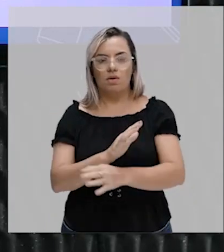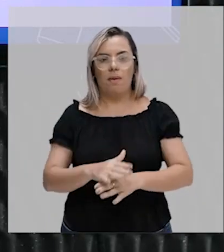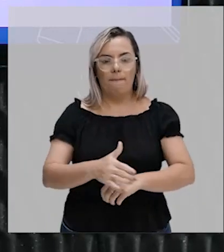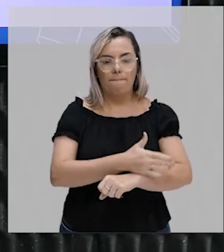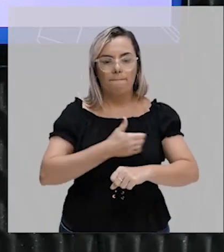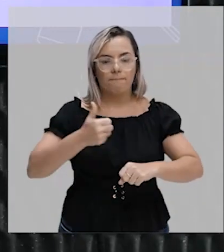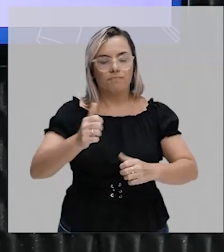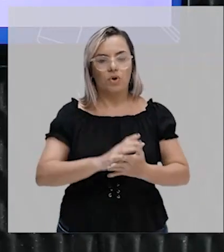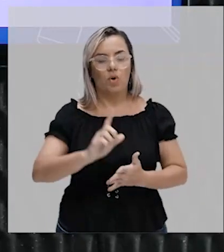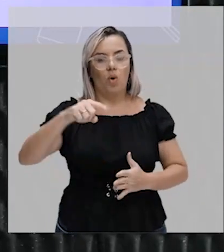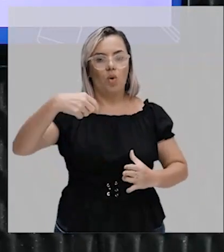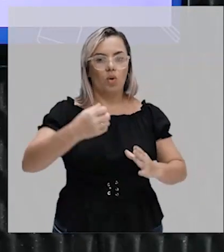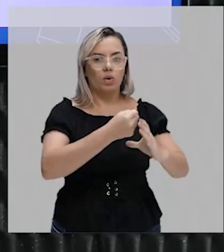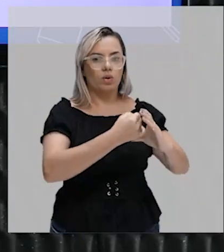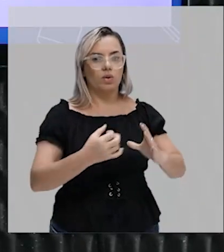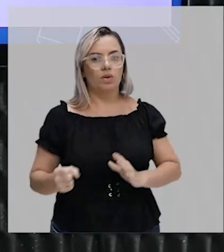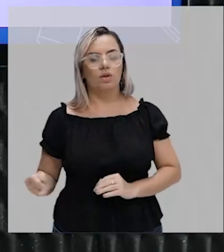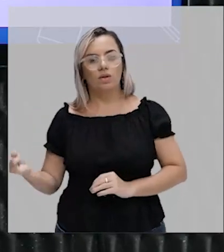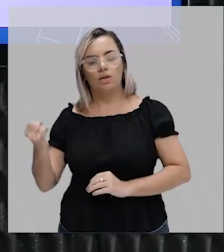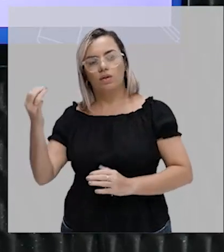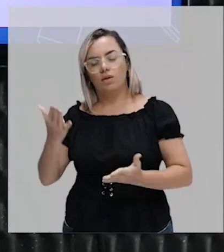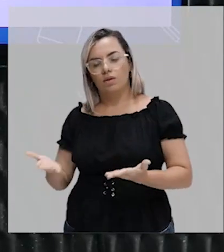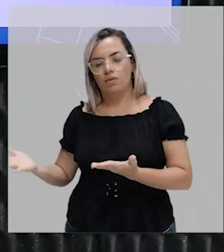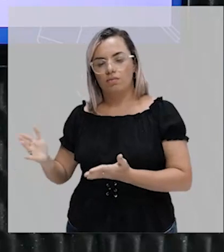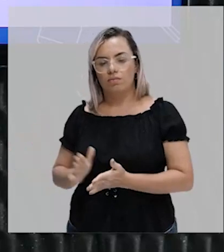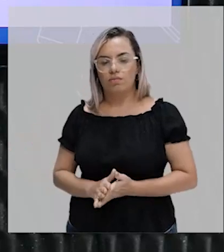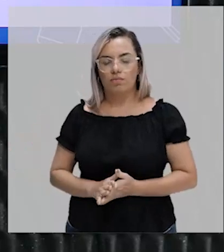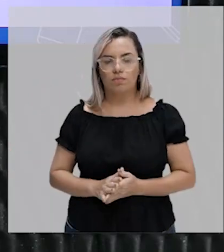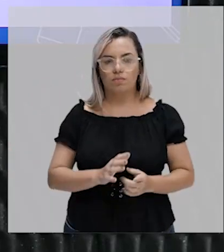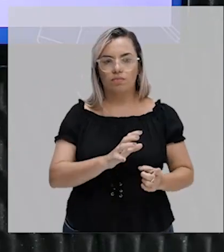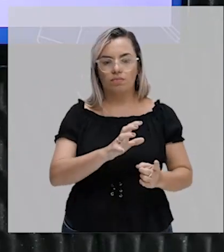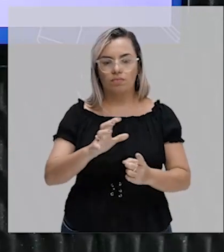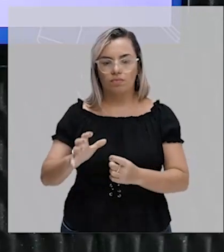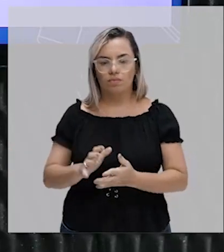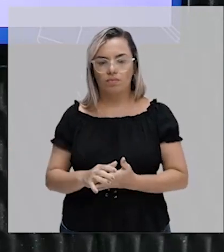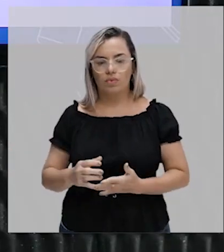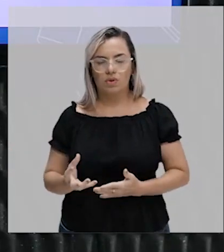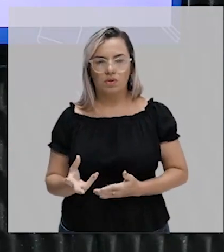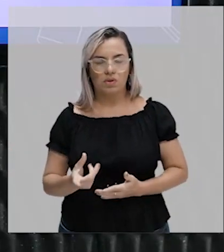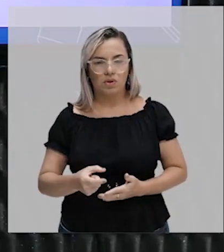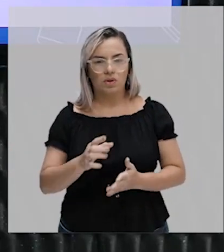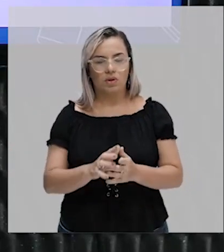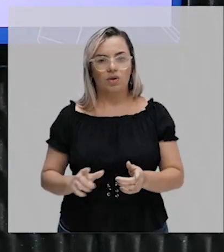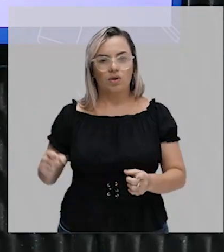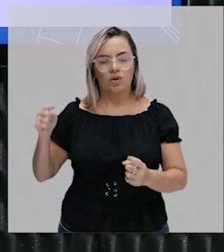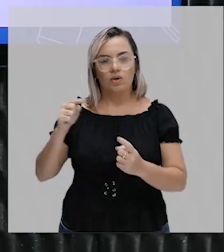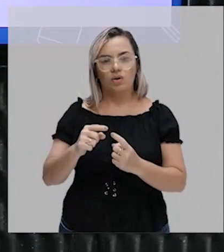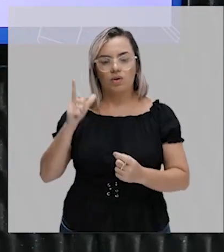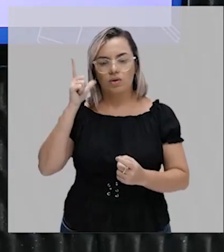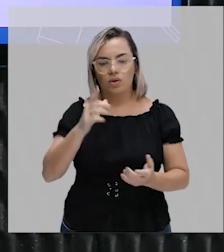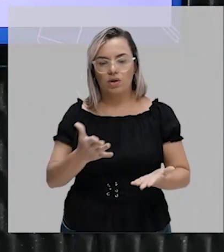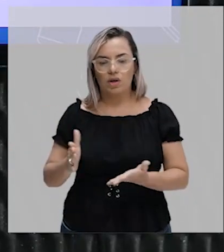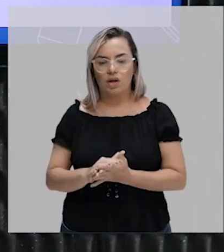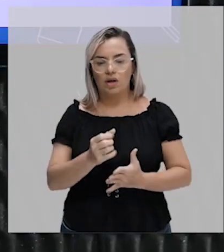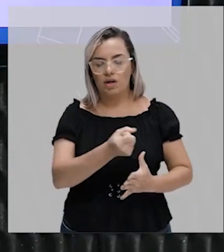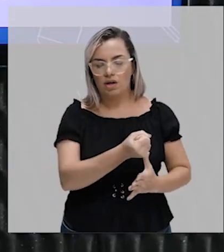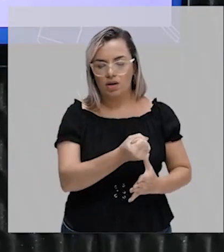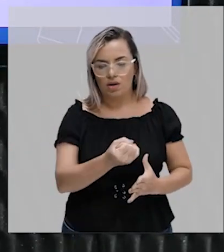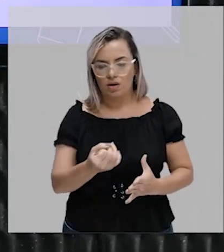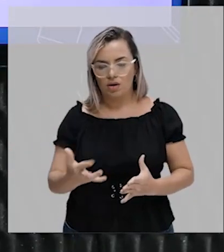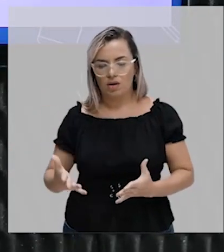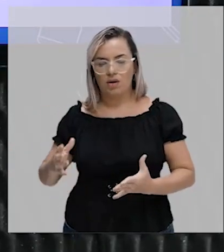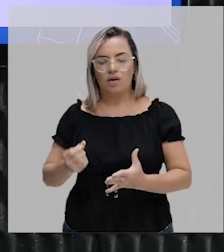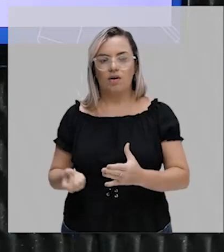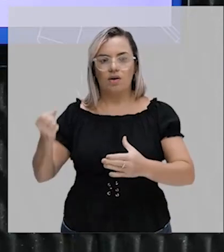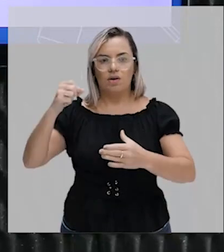né? Uma outra característica importante que vai afetar nesta eficácia, galera, tá certo? É a quantidade também produzida, tá certo? A